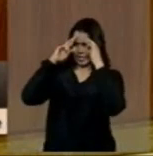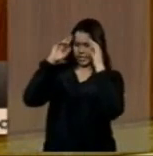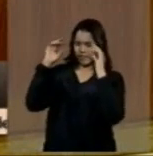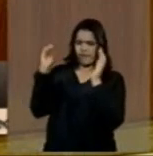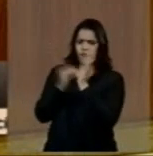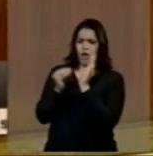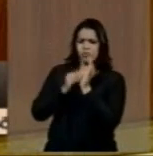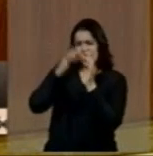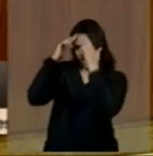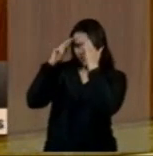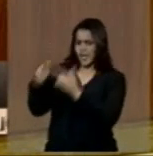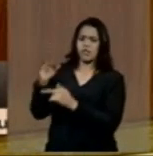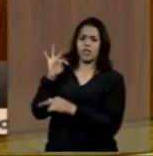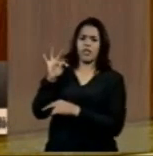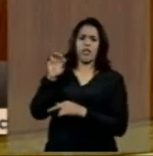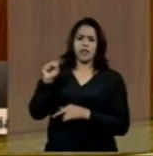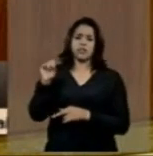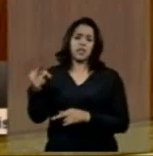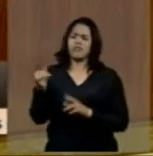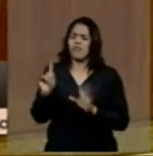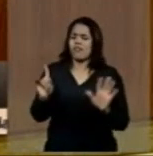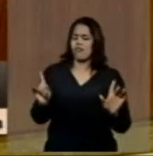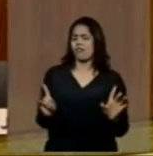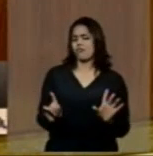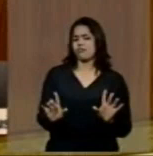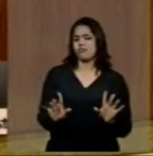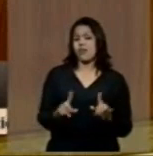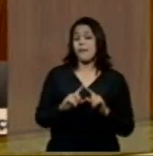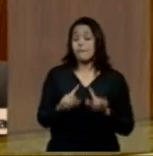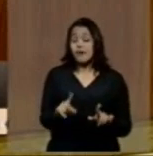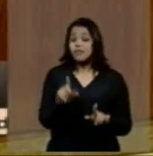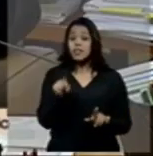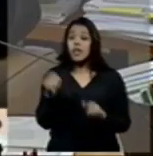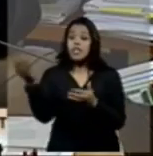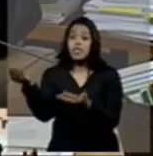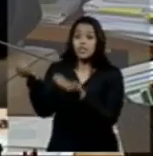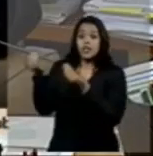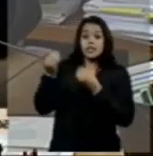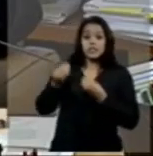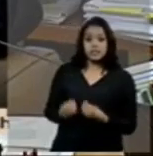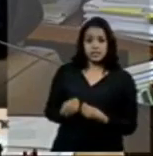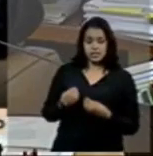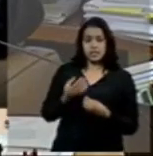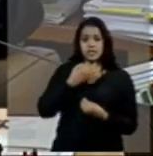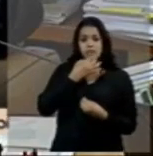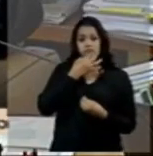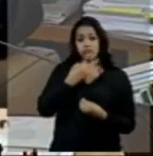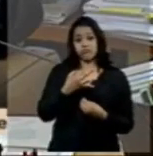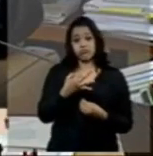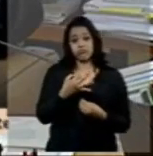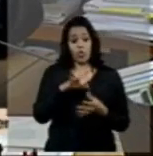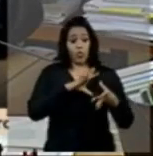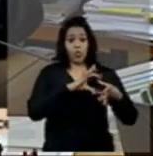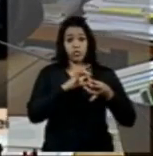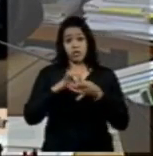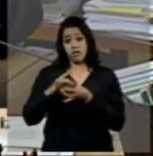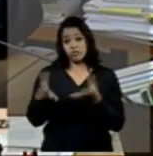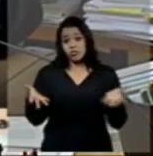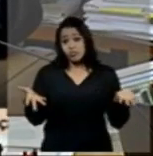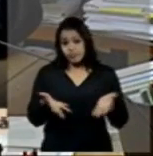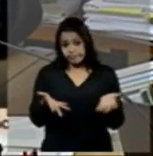à Justiça do Trabalho. Na verdade, é trazer o posicionamento diante da realidade de